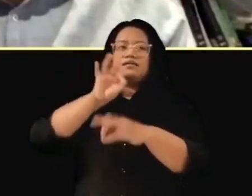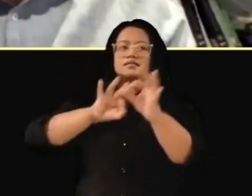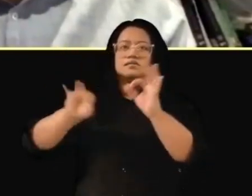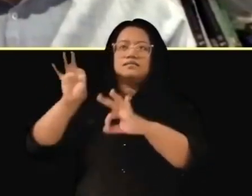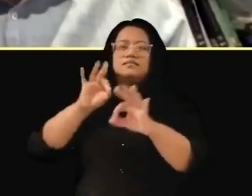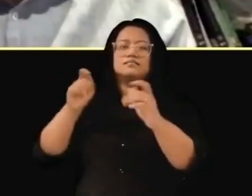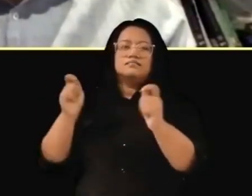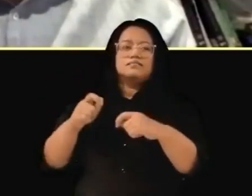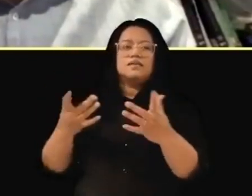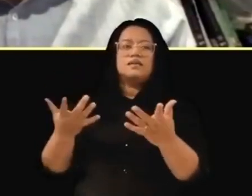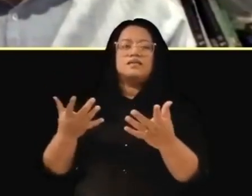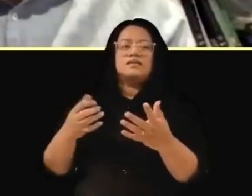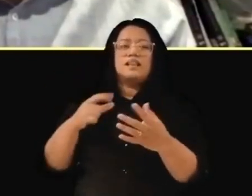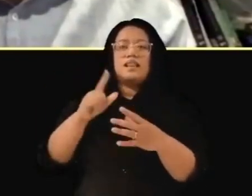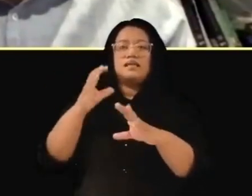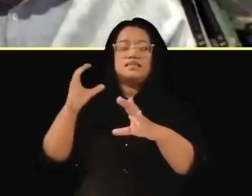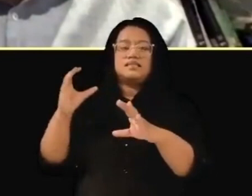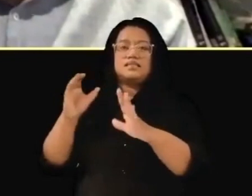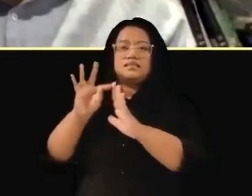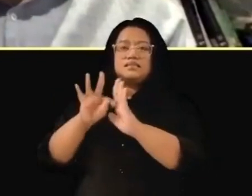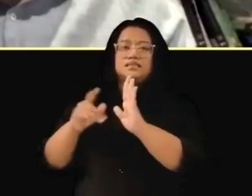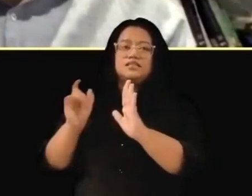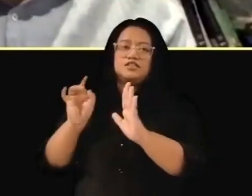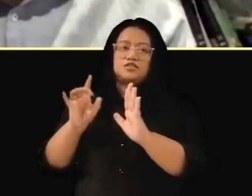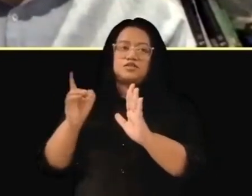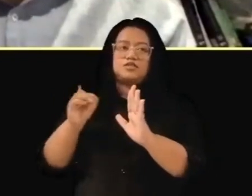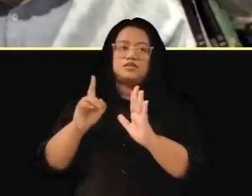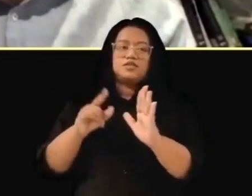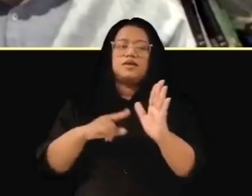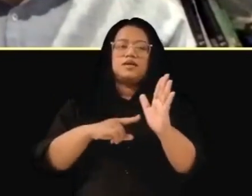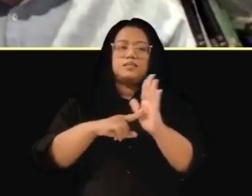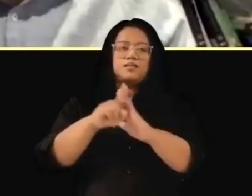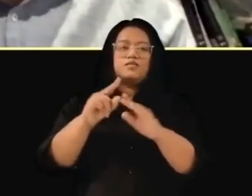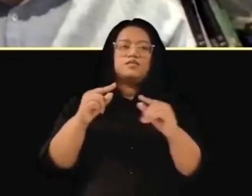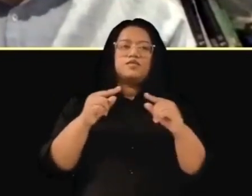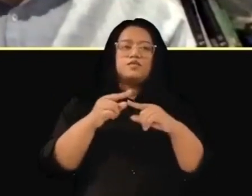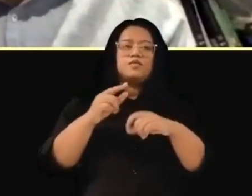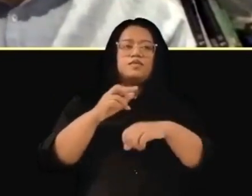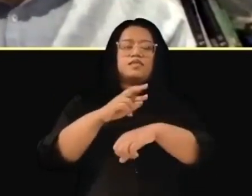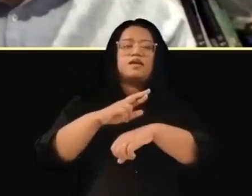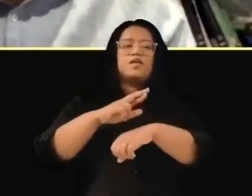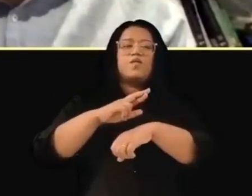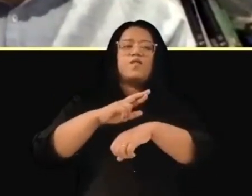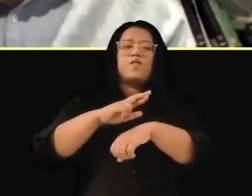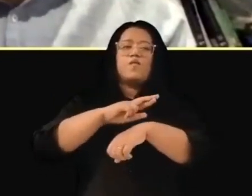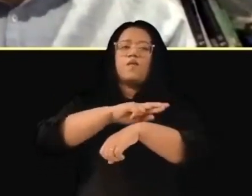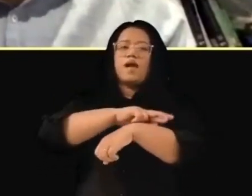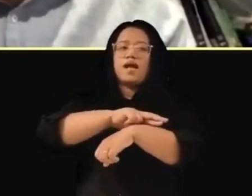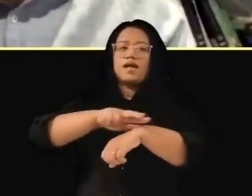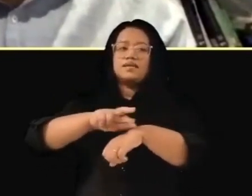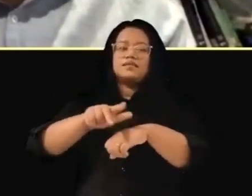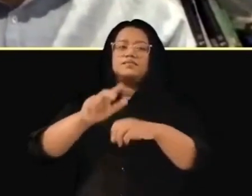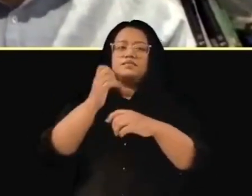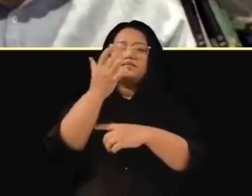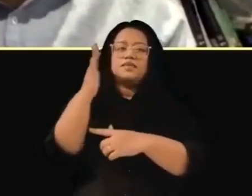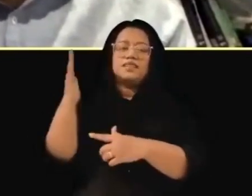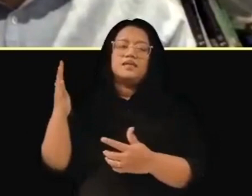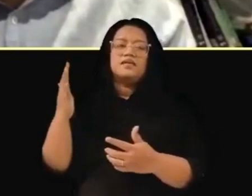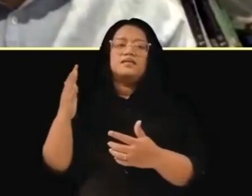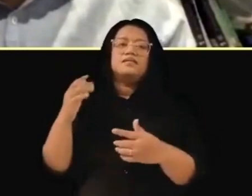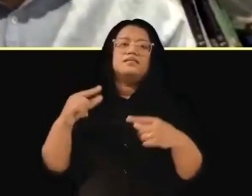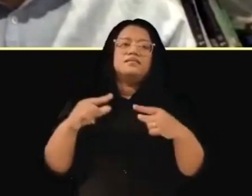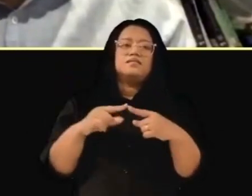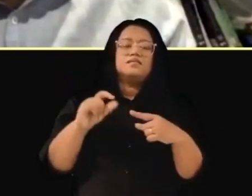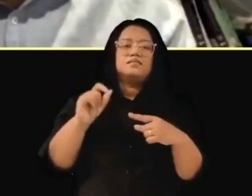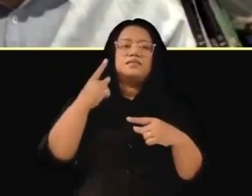né? Agora, a pergunta, aí a relação com o racismo ambiental e com a justiça ambiental é direta, né? E quem vai ficar? É um pouco aquela imagem do filme